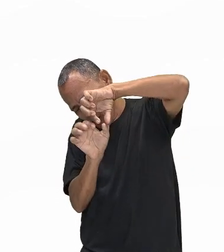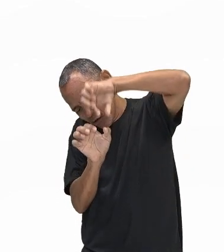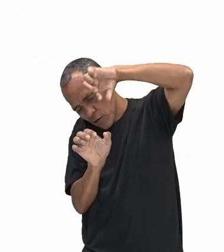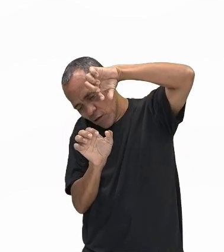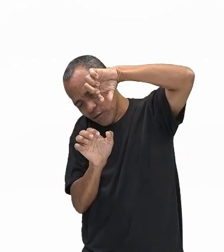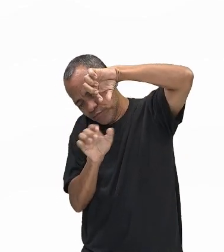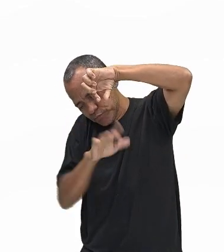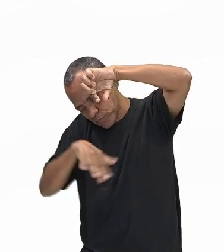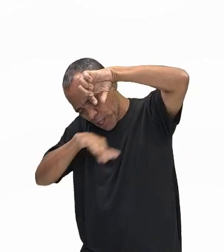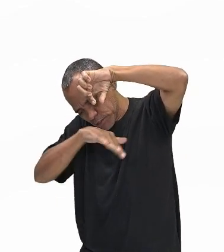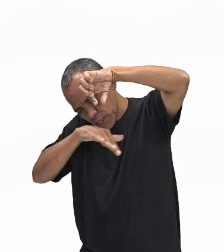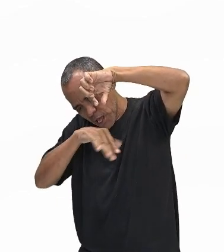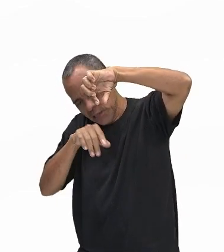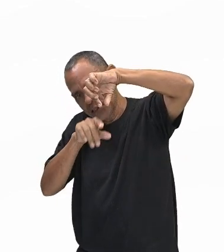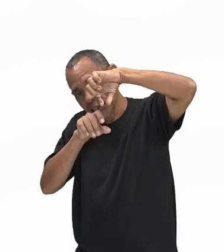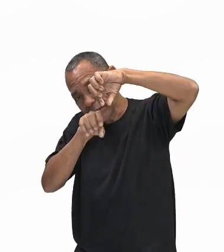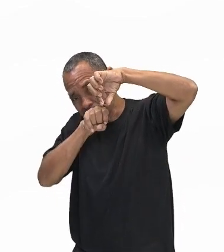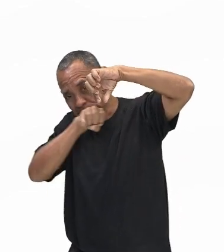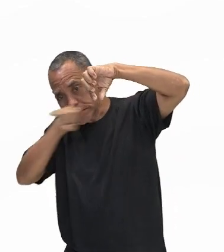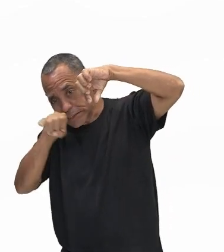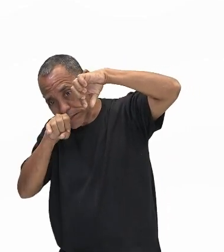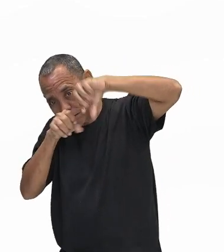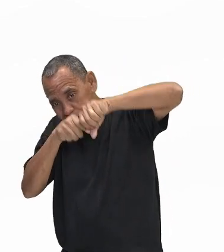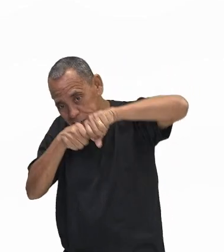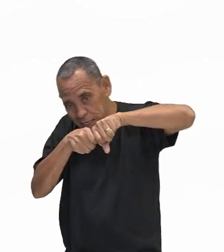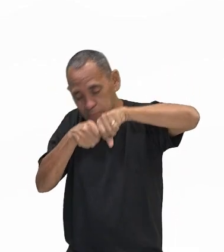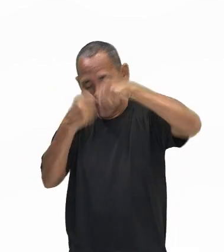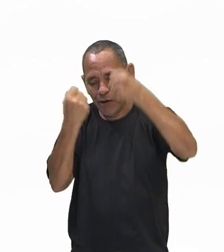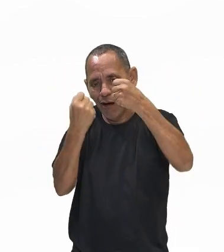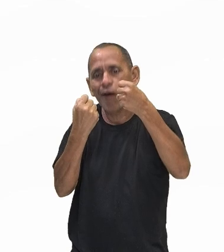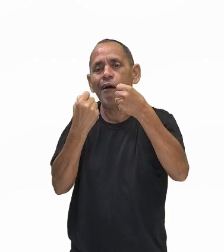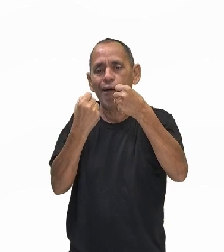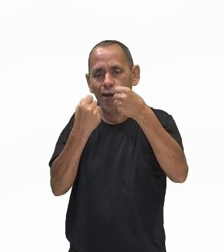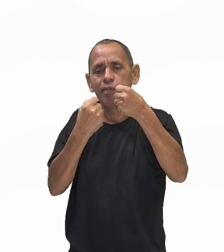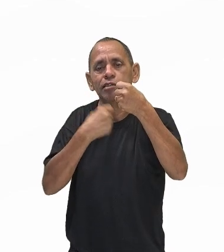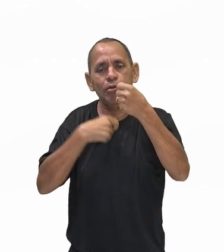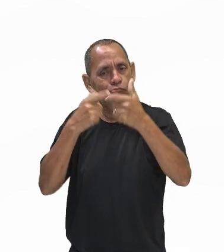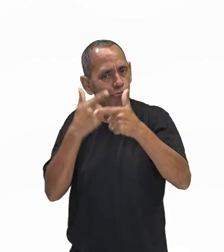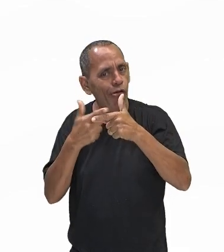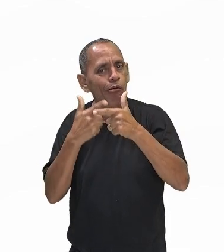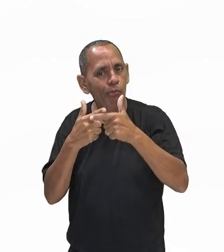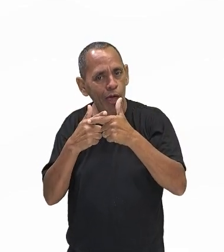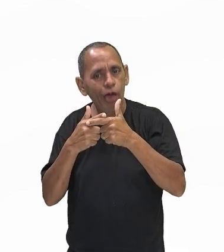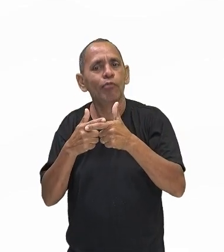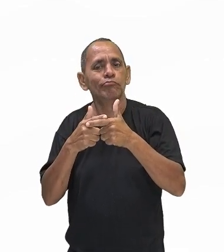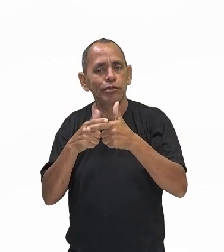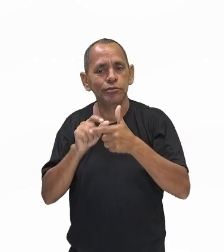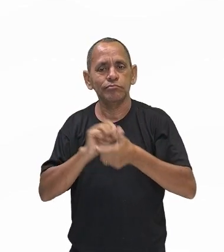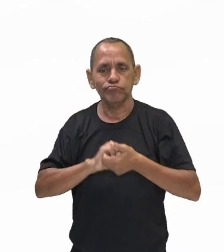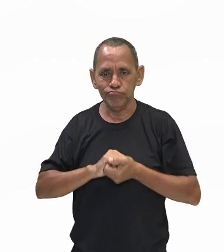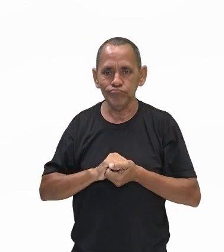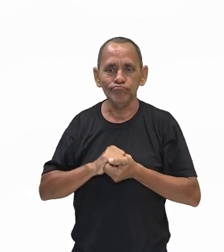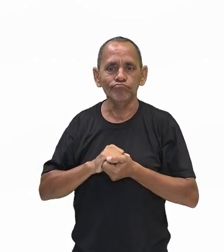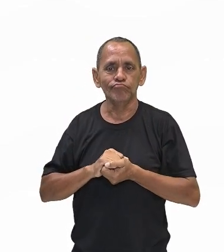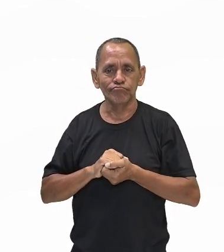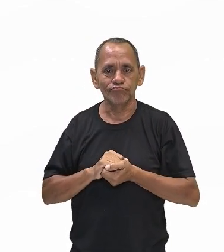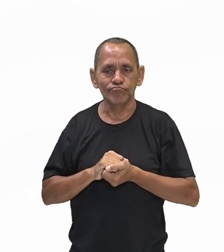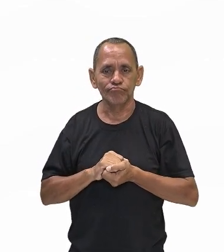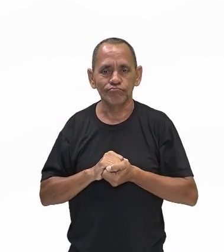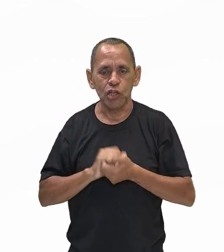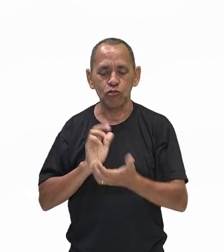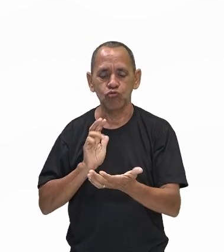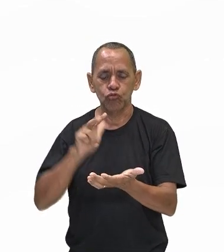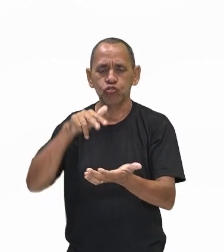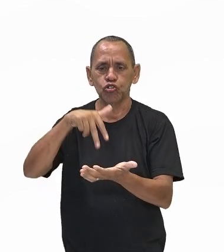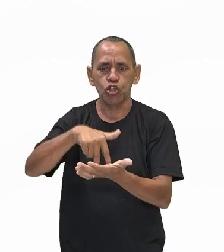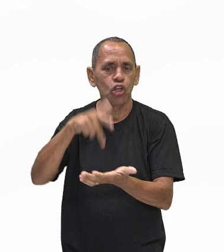você quebrar esse ossinho do coxis você vai ter sérios problemas para se manter Em pé você não vai